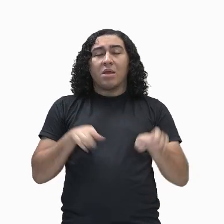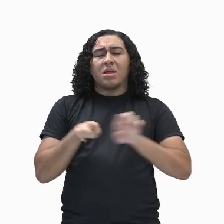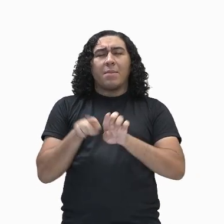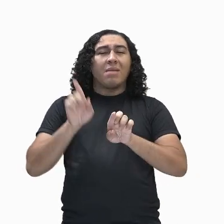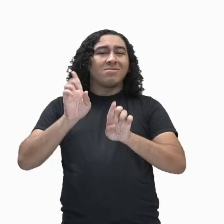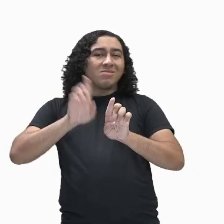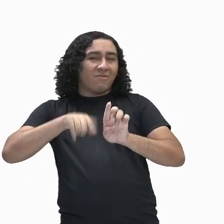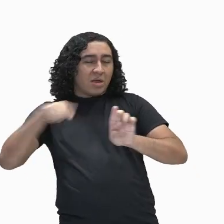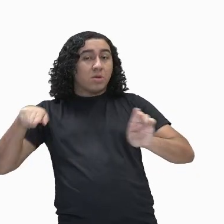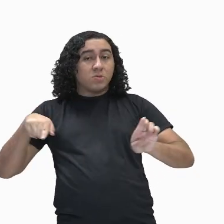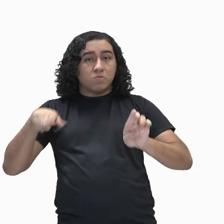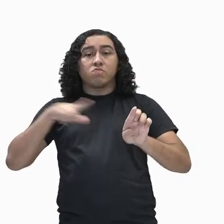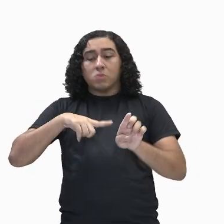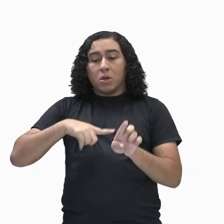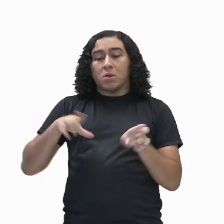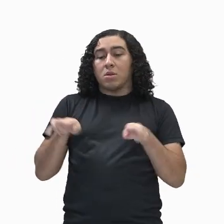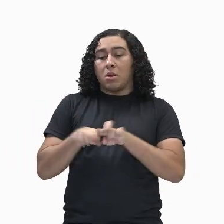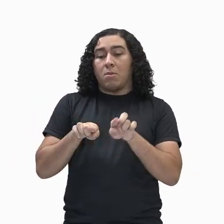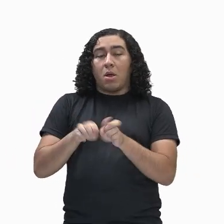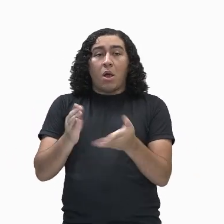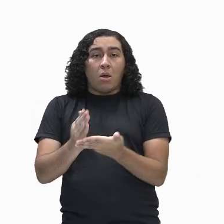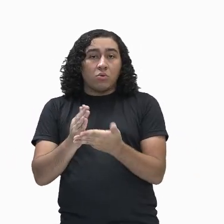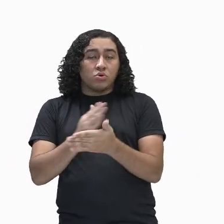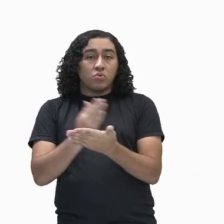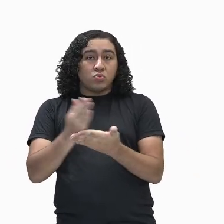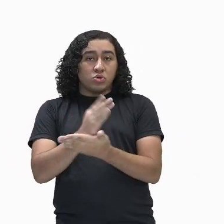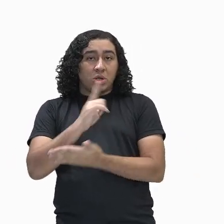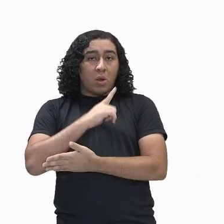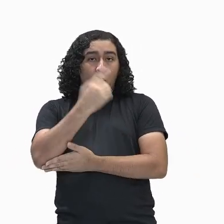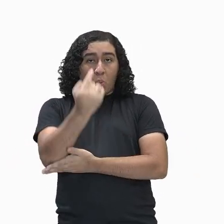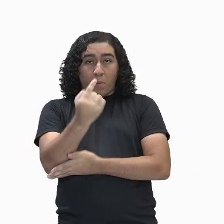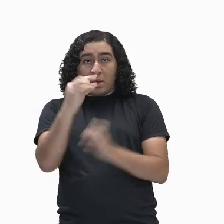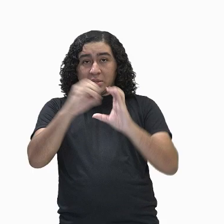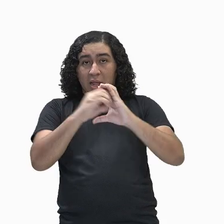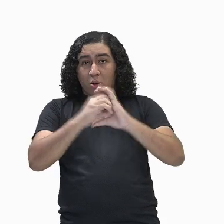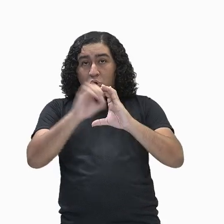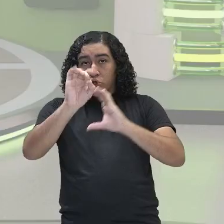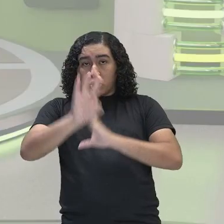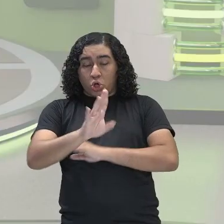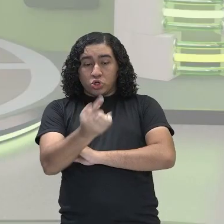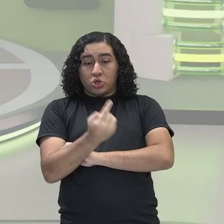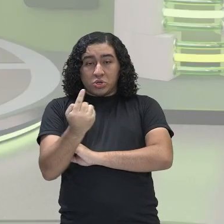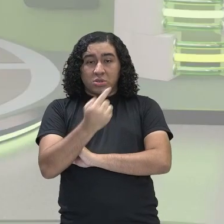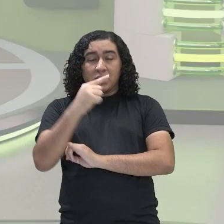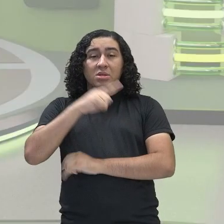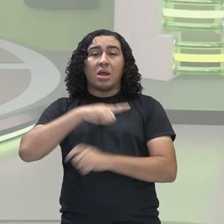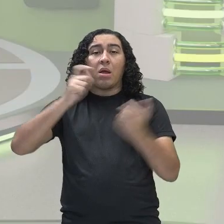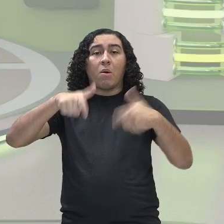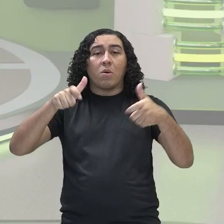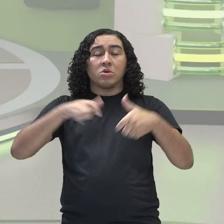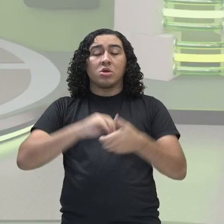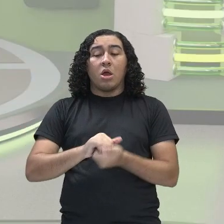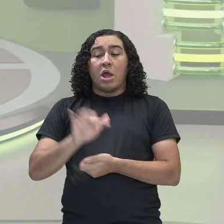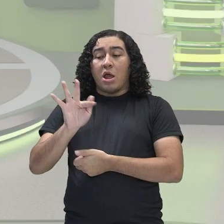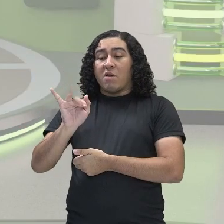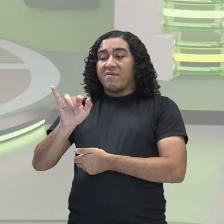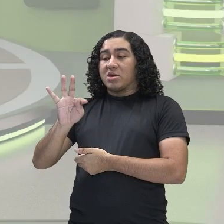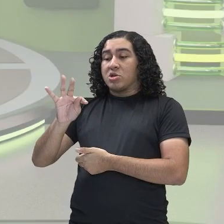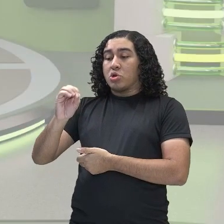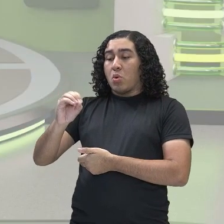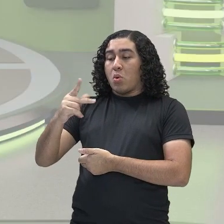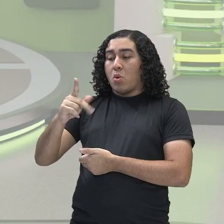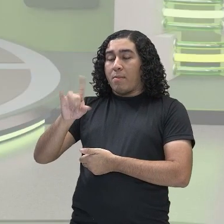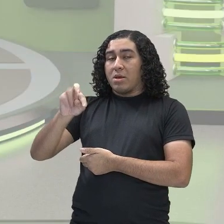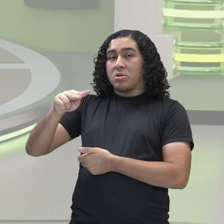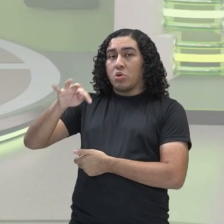alguns deles são formados por seres unicelulares, né? E que vão fazer parte ali do fitoplâncton. Então você já